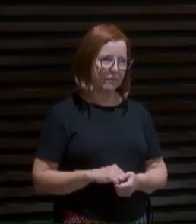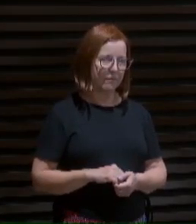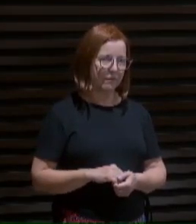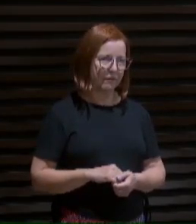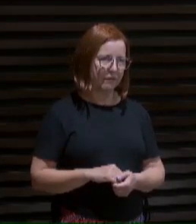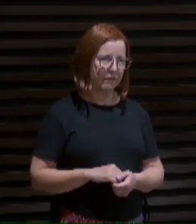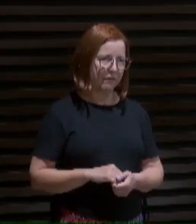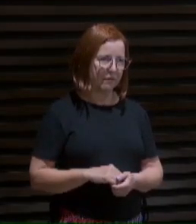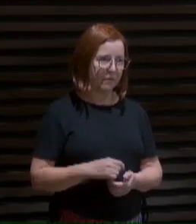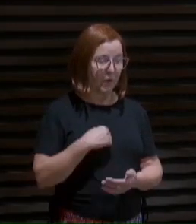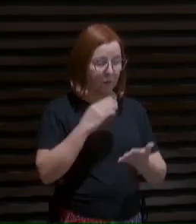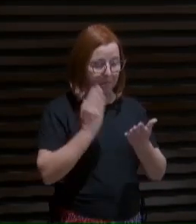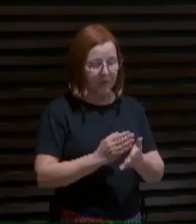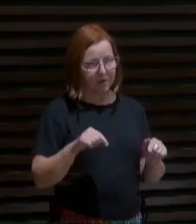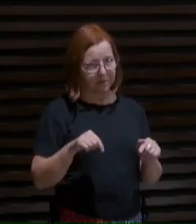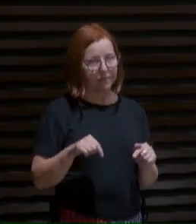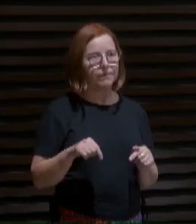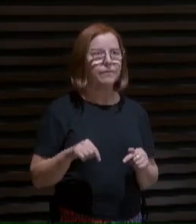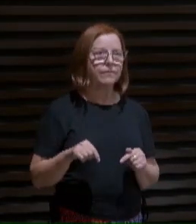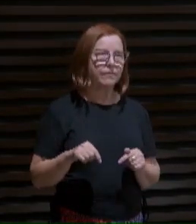Eu vou parar aqui.